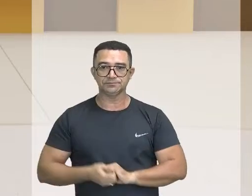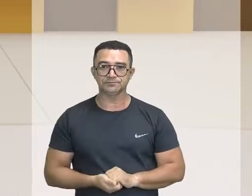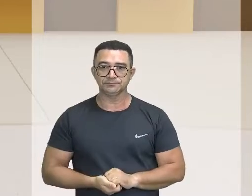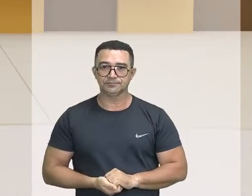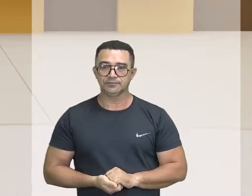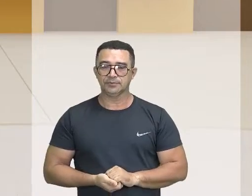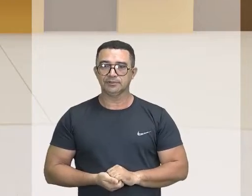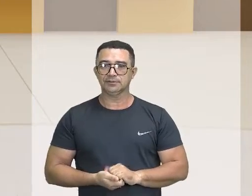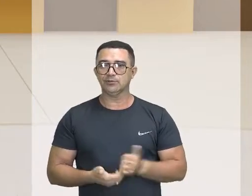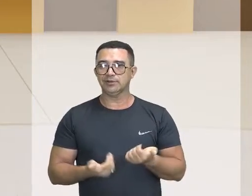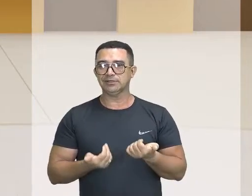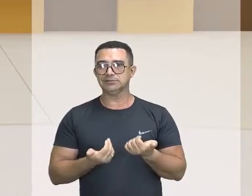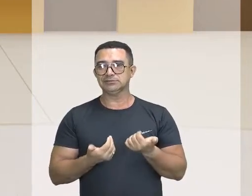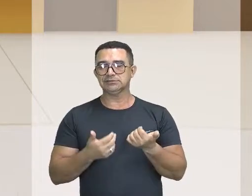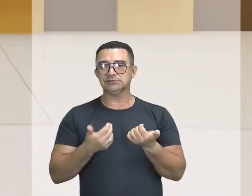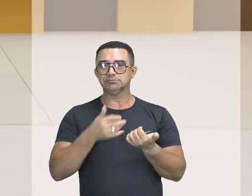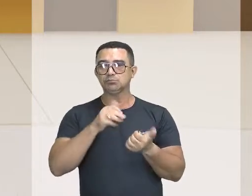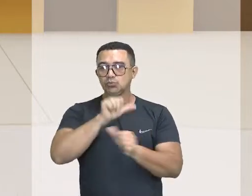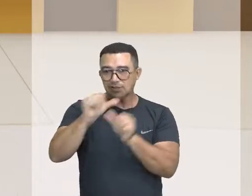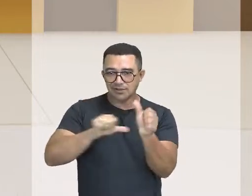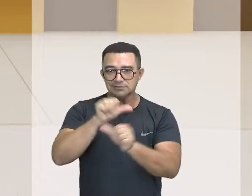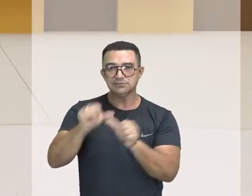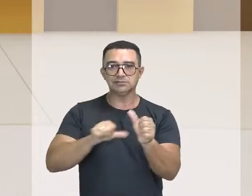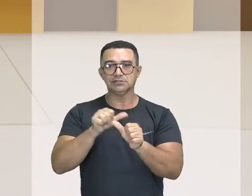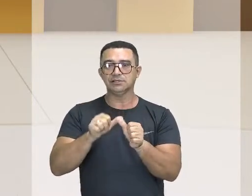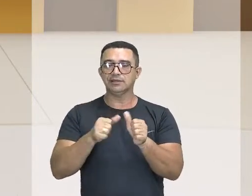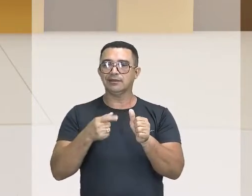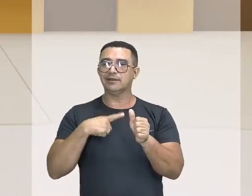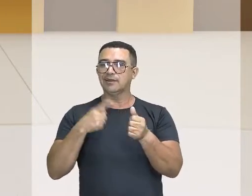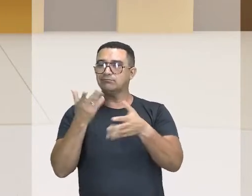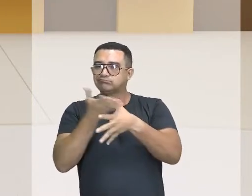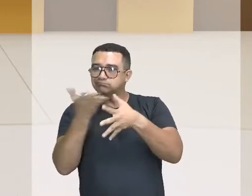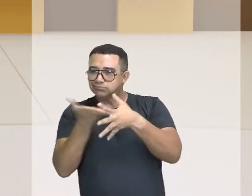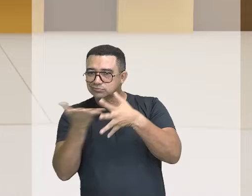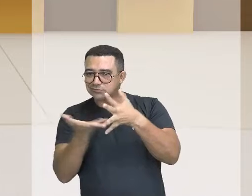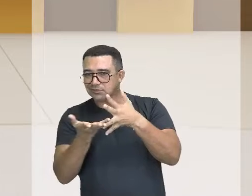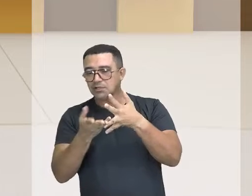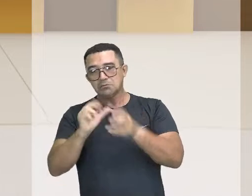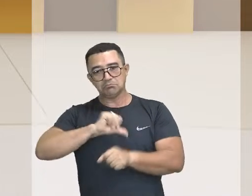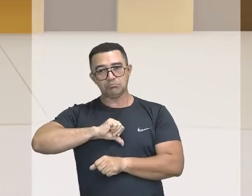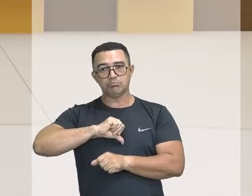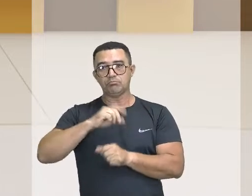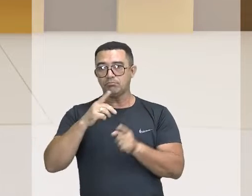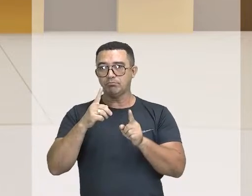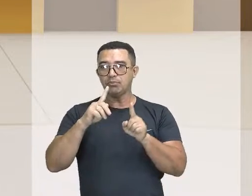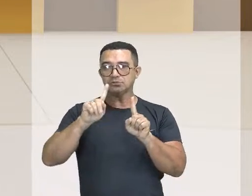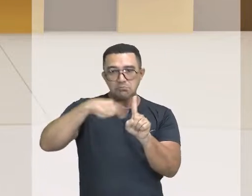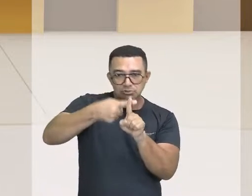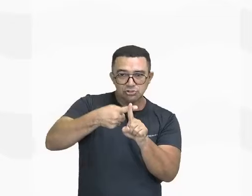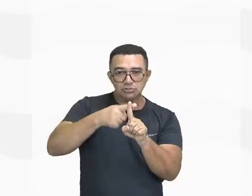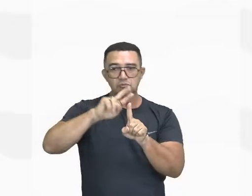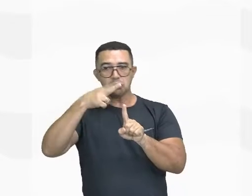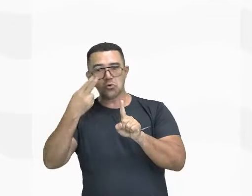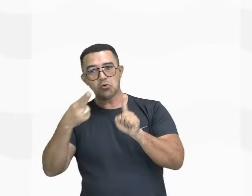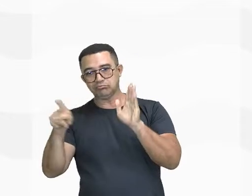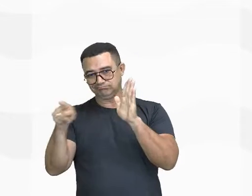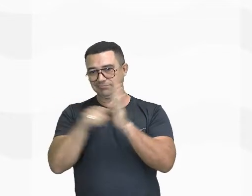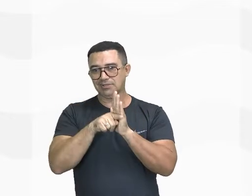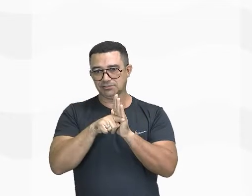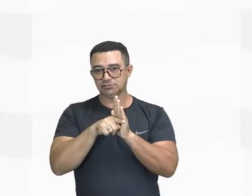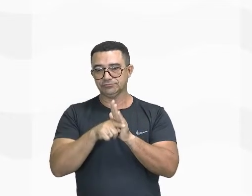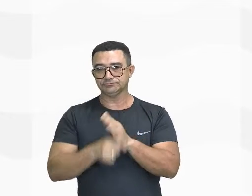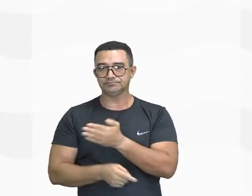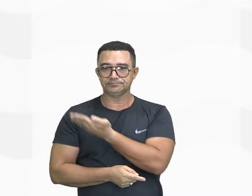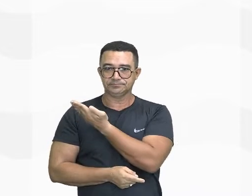esses mecanismos, esses feedbacks, eles vão ser classificados aí como positivos e negativos, como a gente vai observar aí na nossa próxima